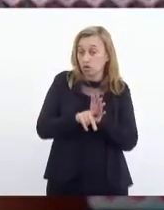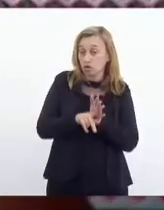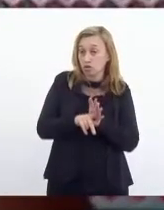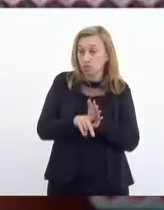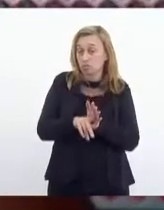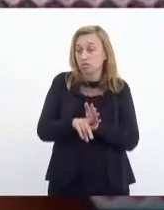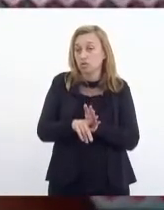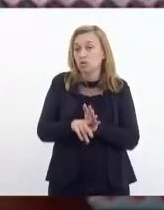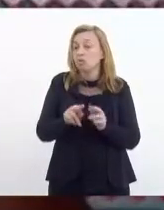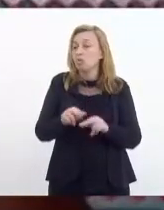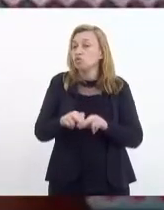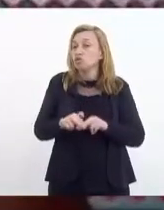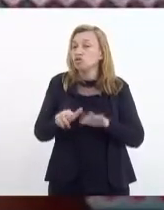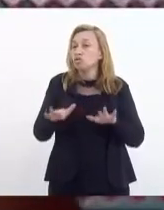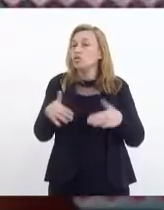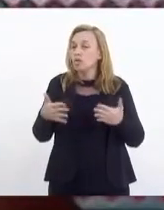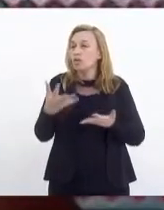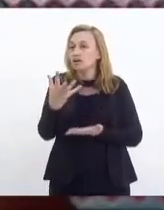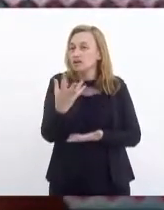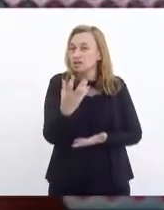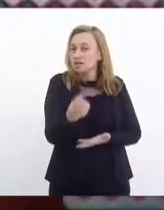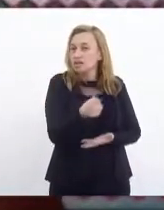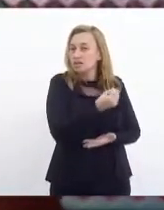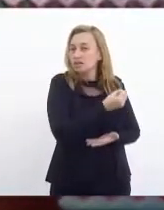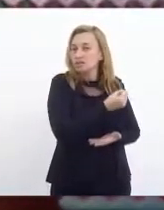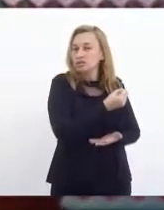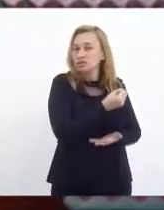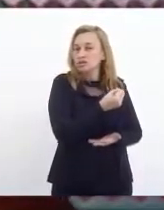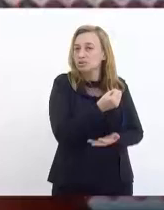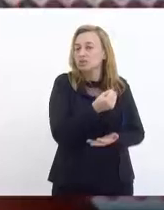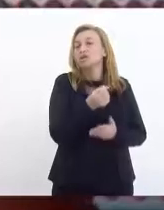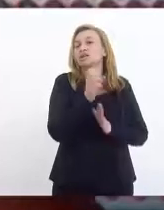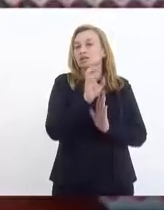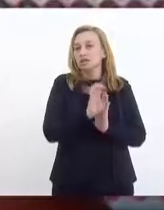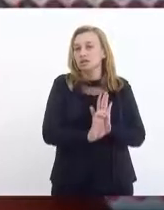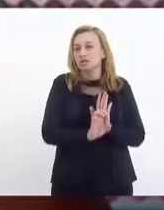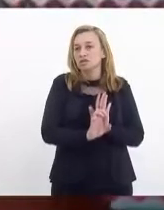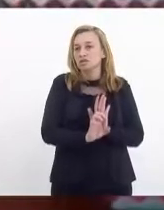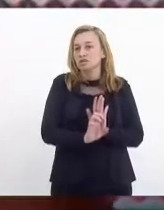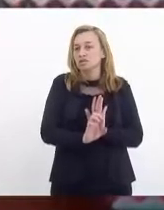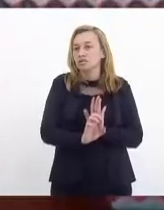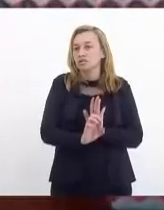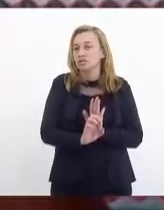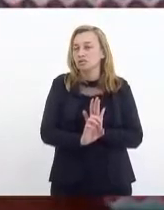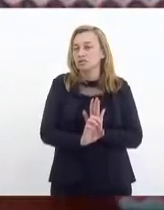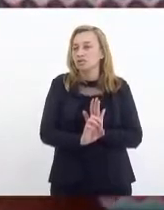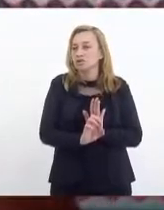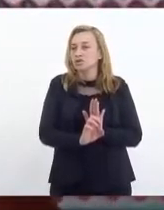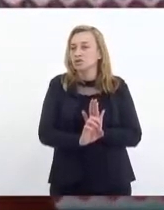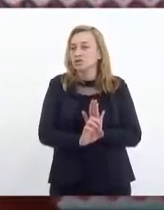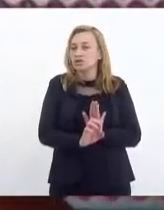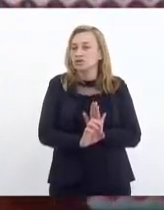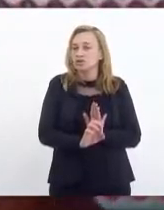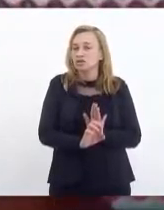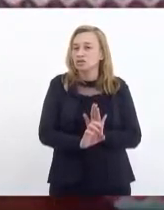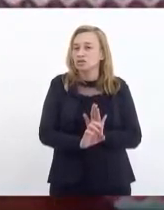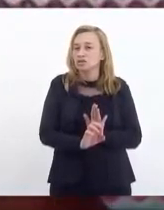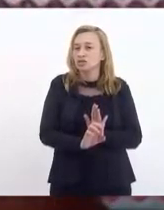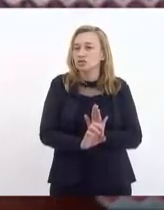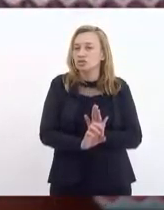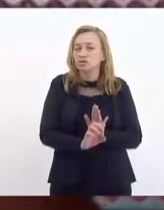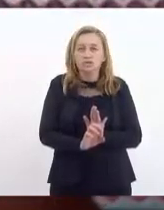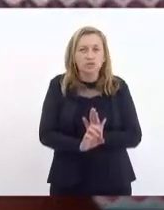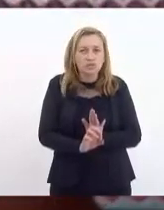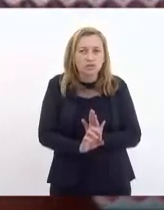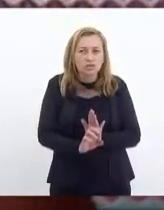pela qual nós acolhemos essas emendas, de modo diverso, por desvirtuar o